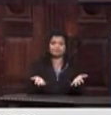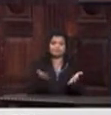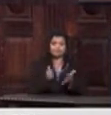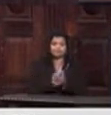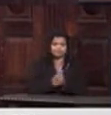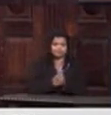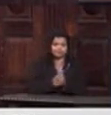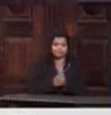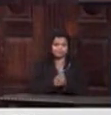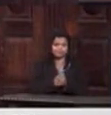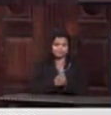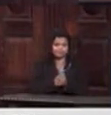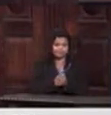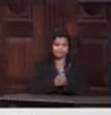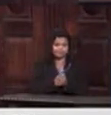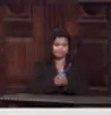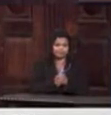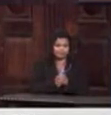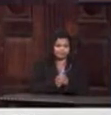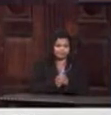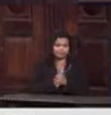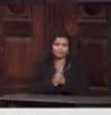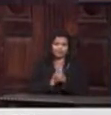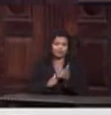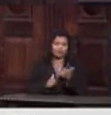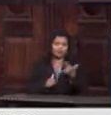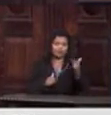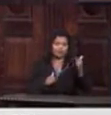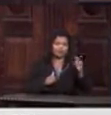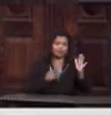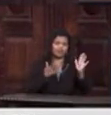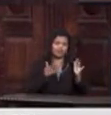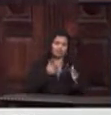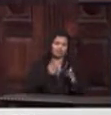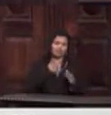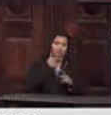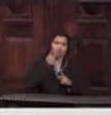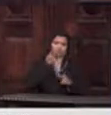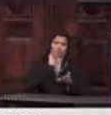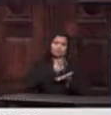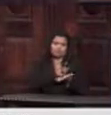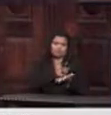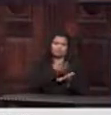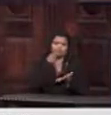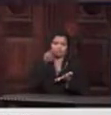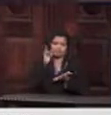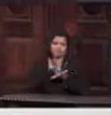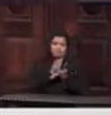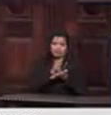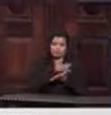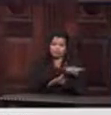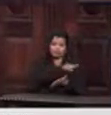E os chamados donos da verdade, então, incluindo aí a grande mídia,